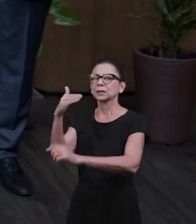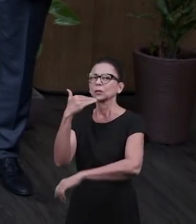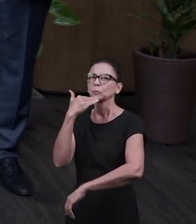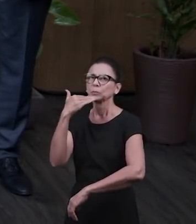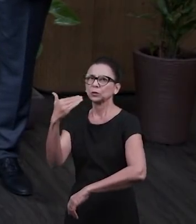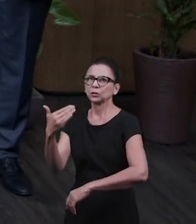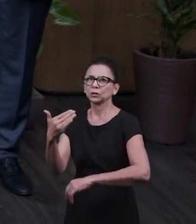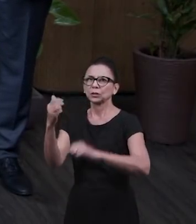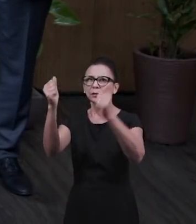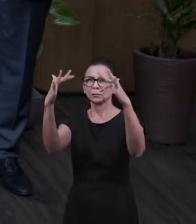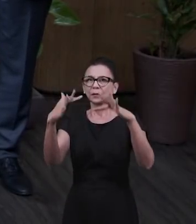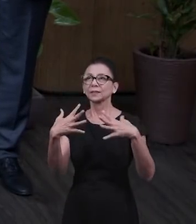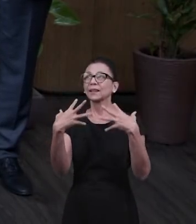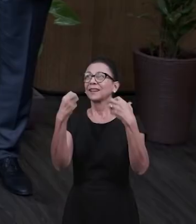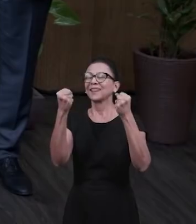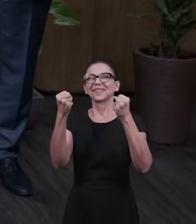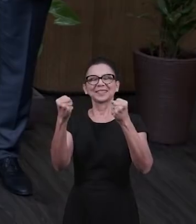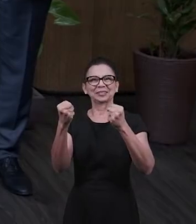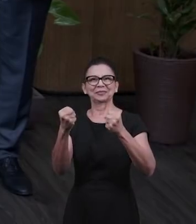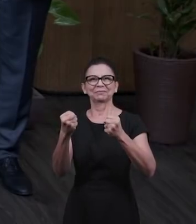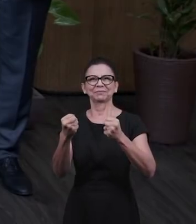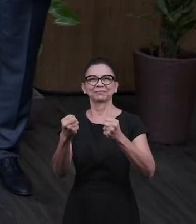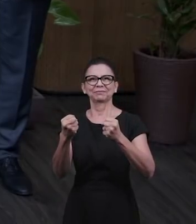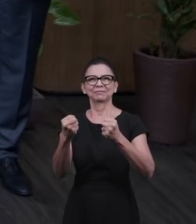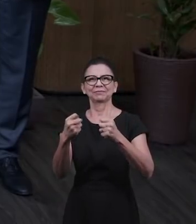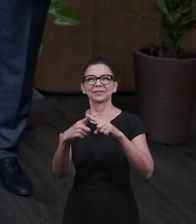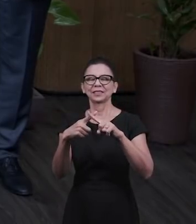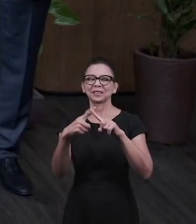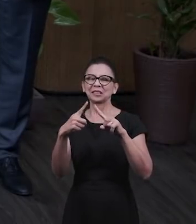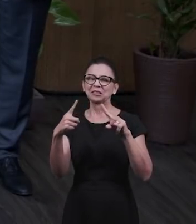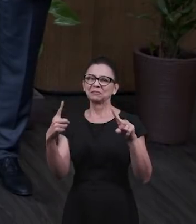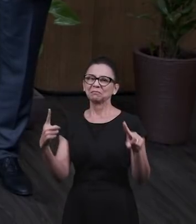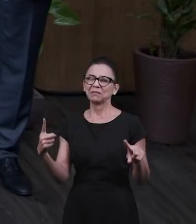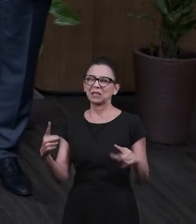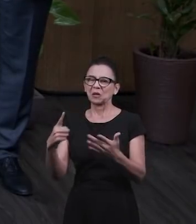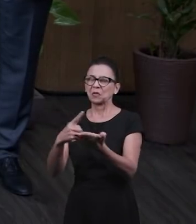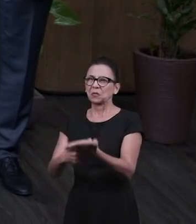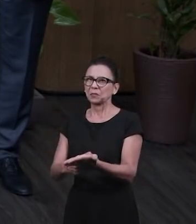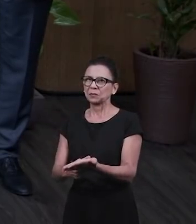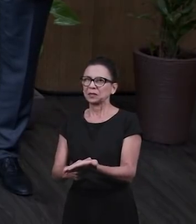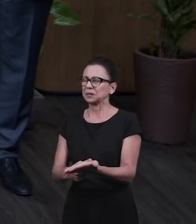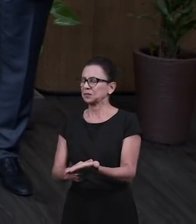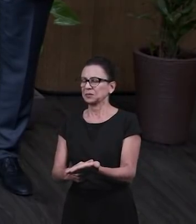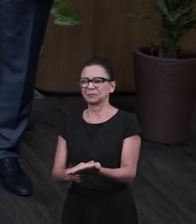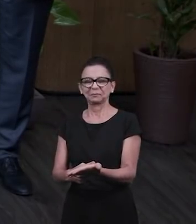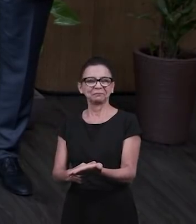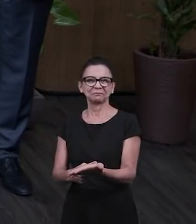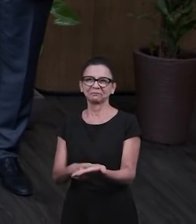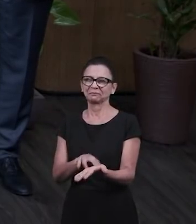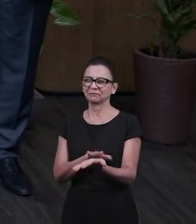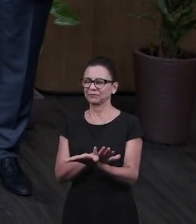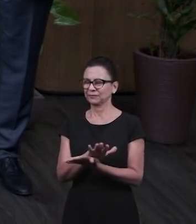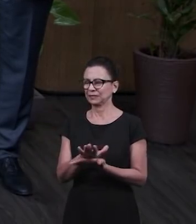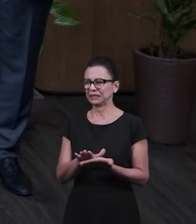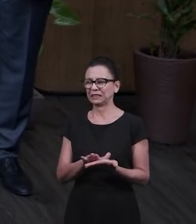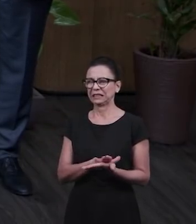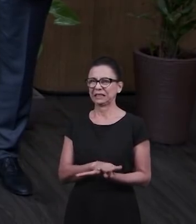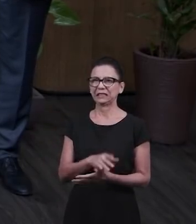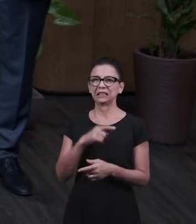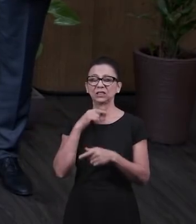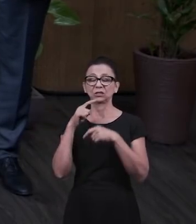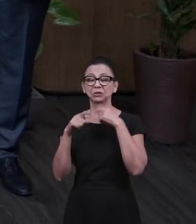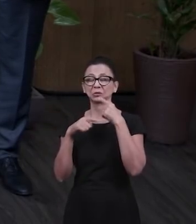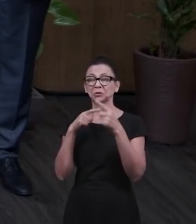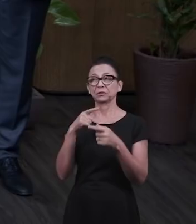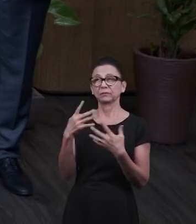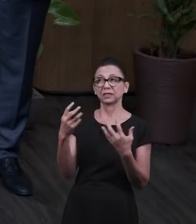receber uma bênção, mas não se definiu ainda. Não se definiu ainda por aceitar o